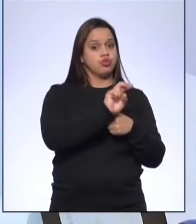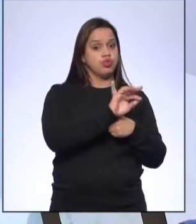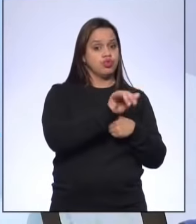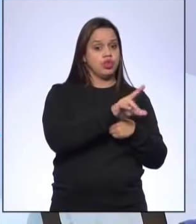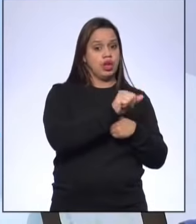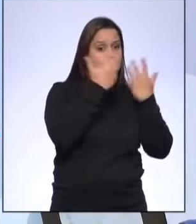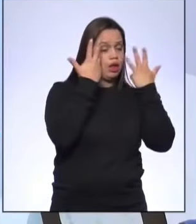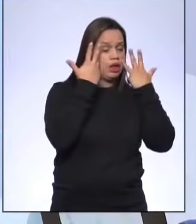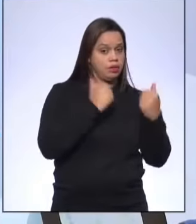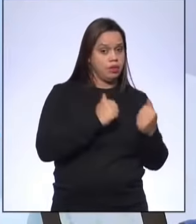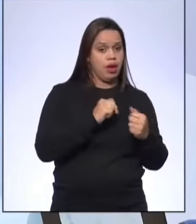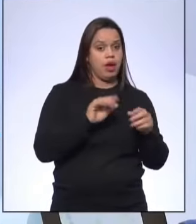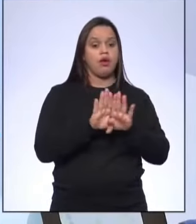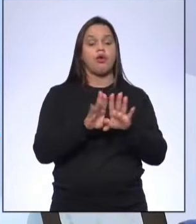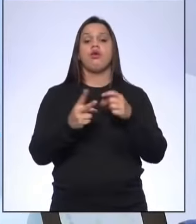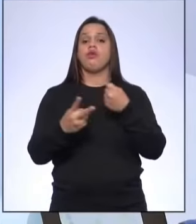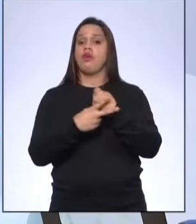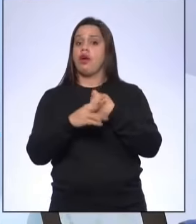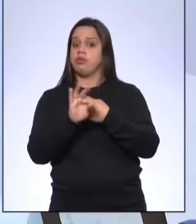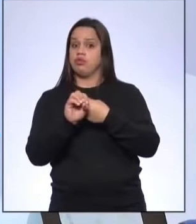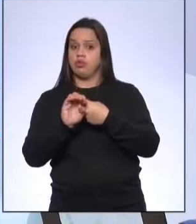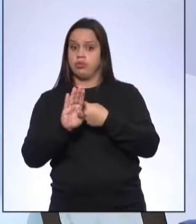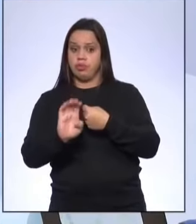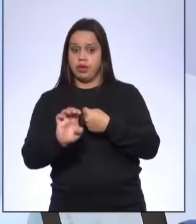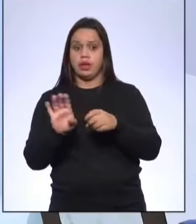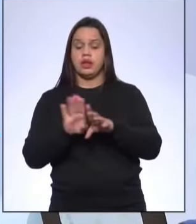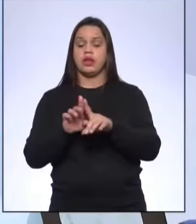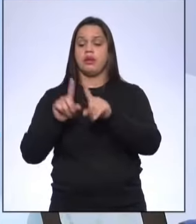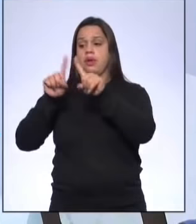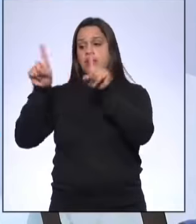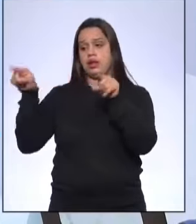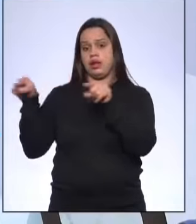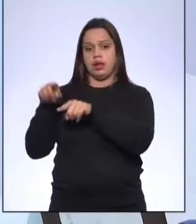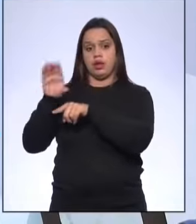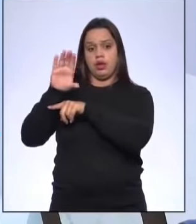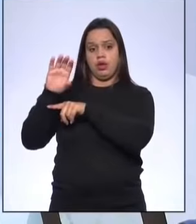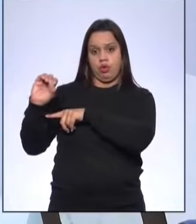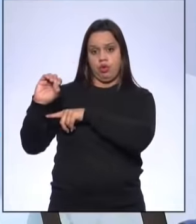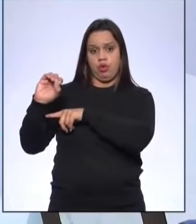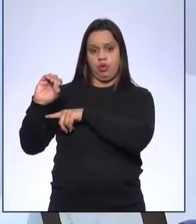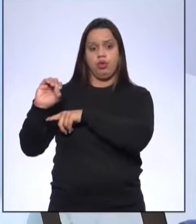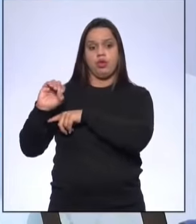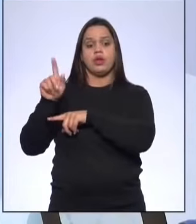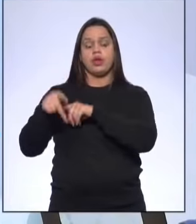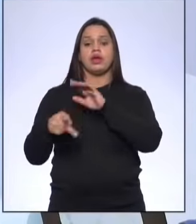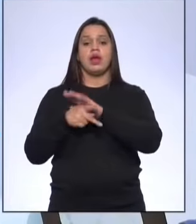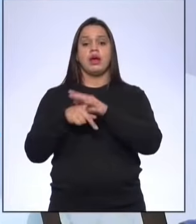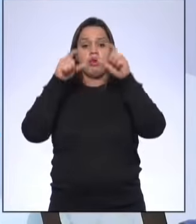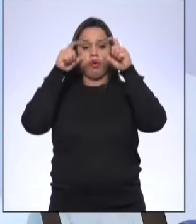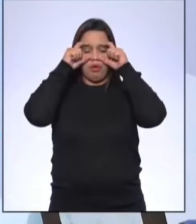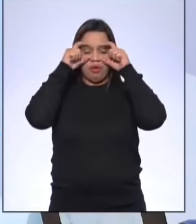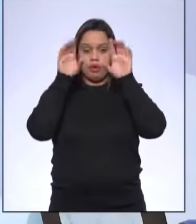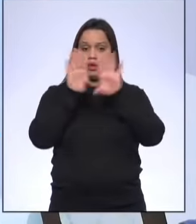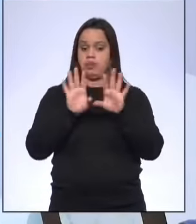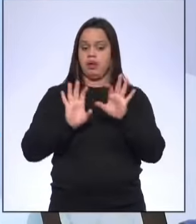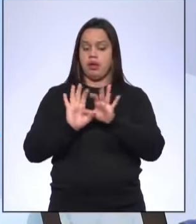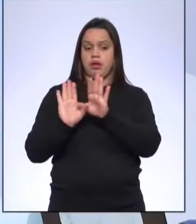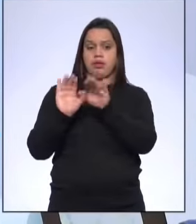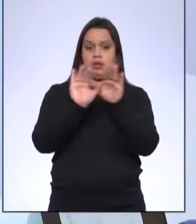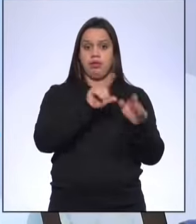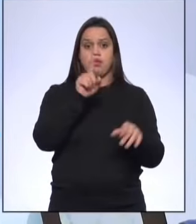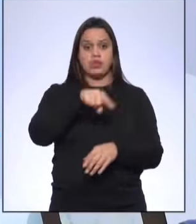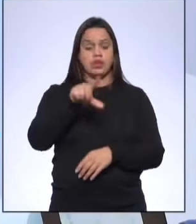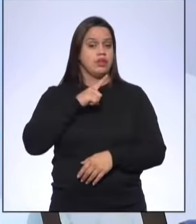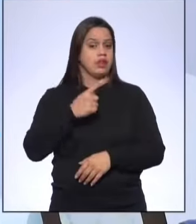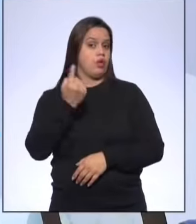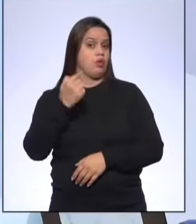to be e o complemento oração que é vertebrais que é o caso da coruja e invertebrados que é o caso da butterfly vocês